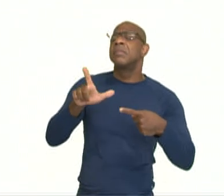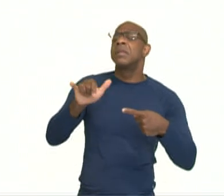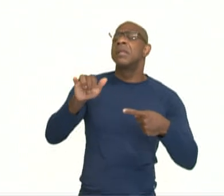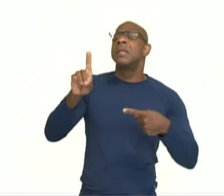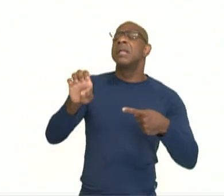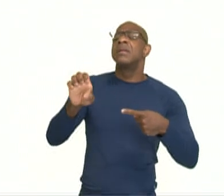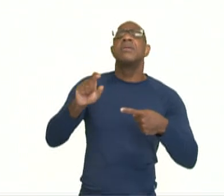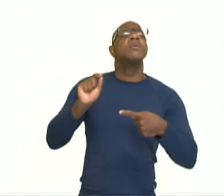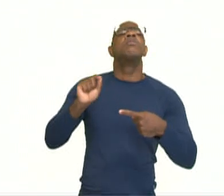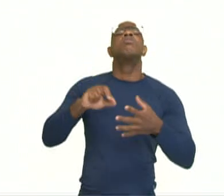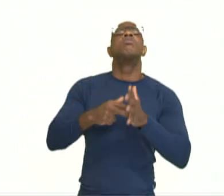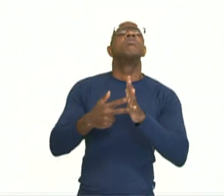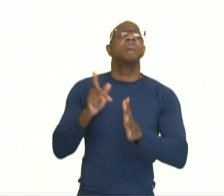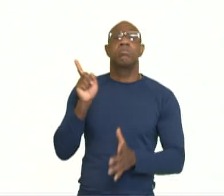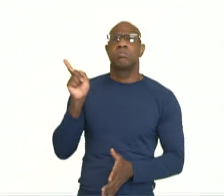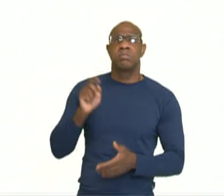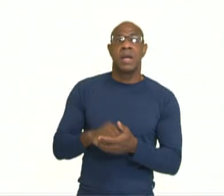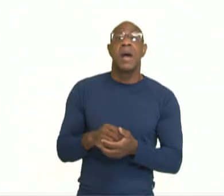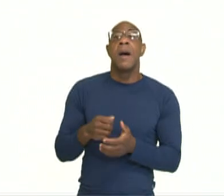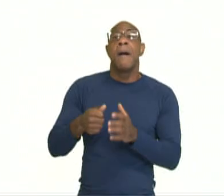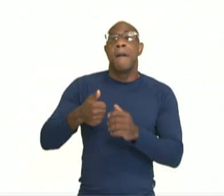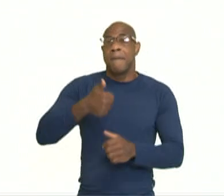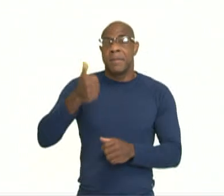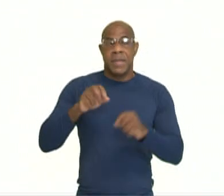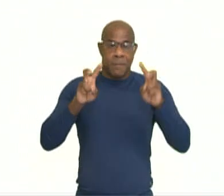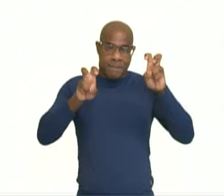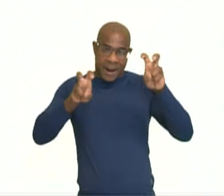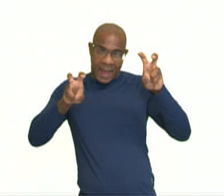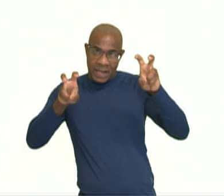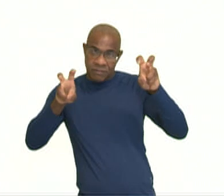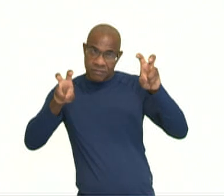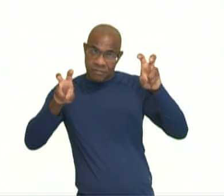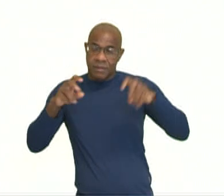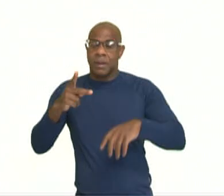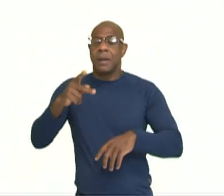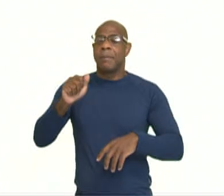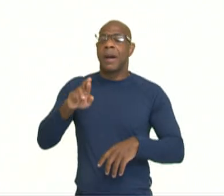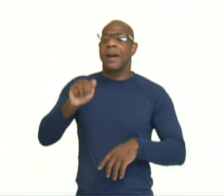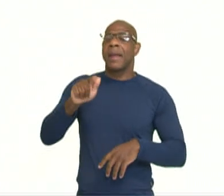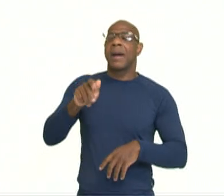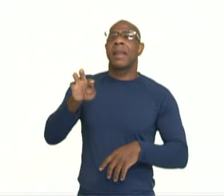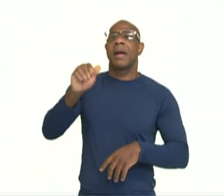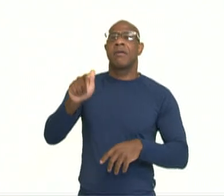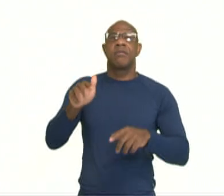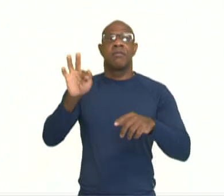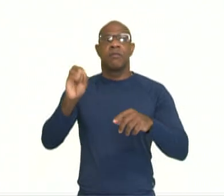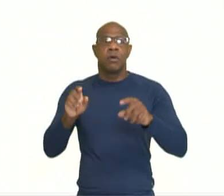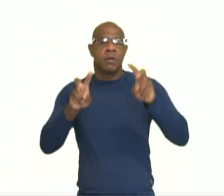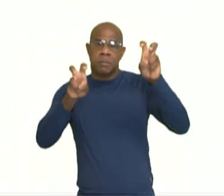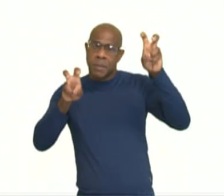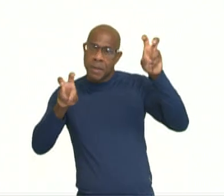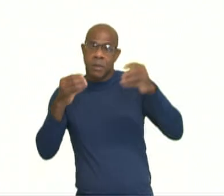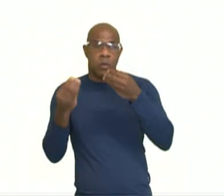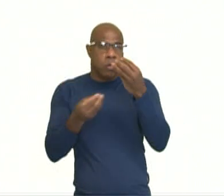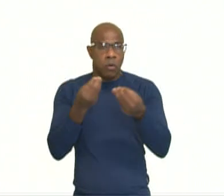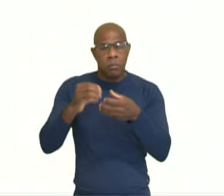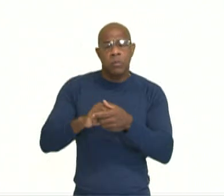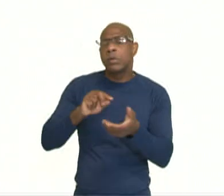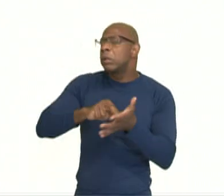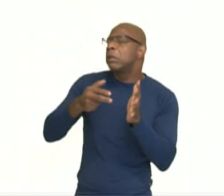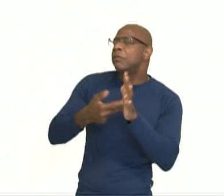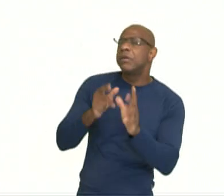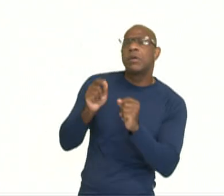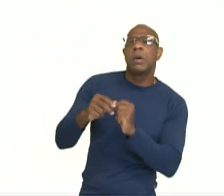Corresponde, pessoal, aos primeiros parágrafos do texto jornalístico. E o que devem ter esses parágrafos? Você já deve ter se